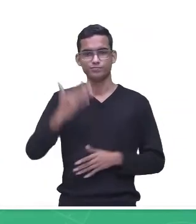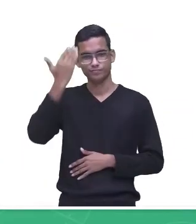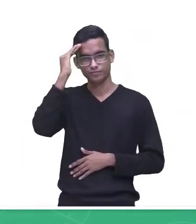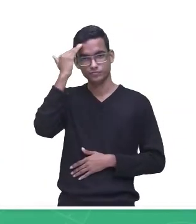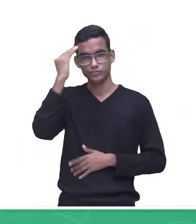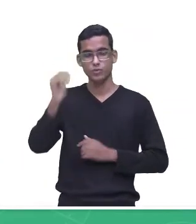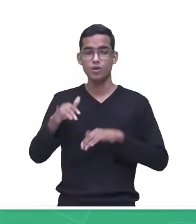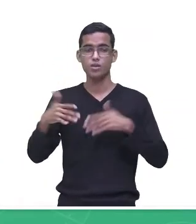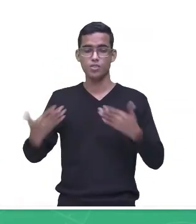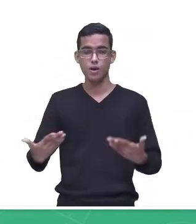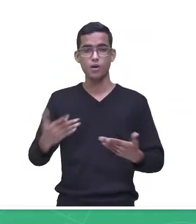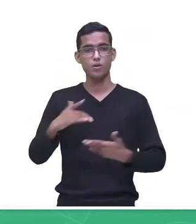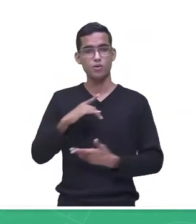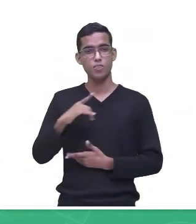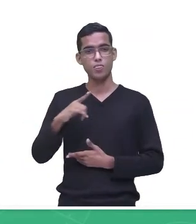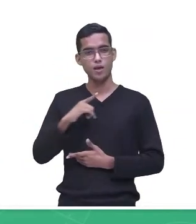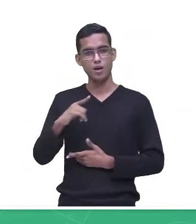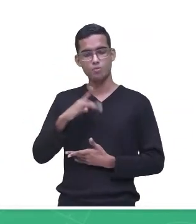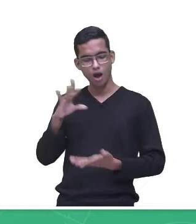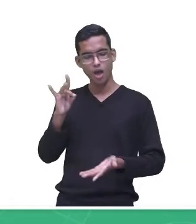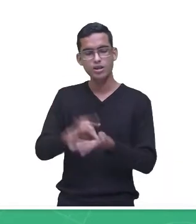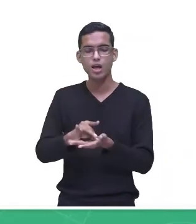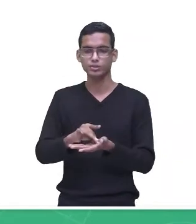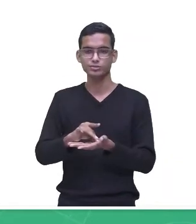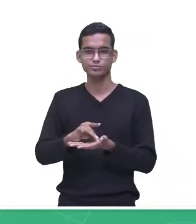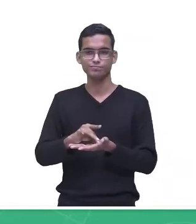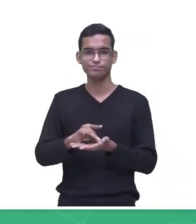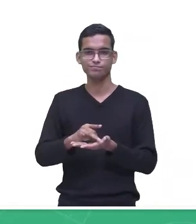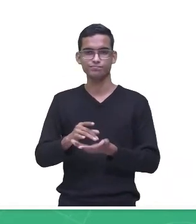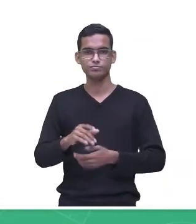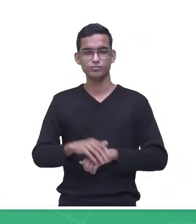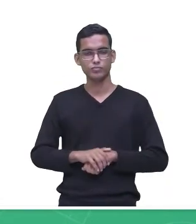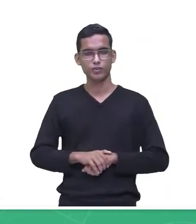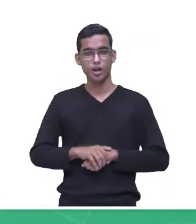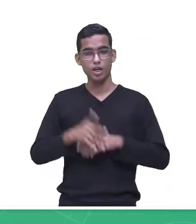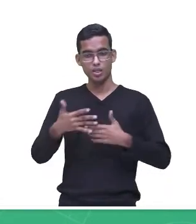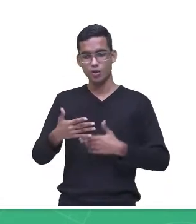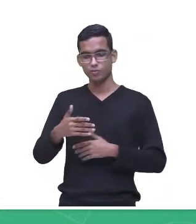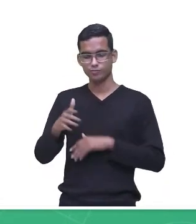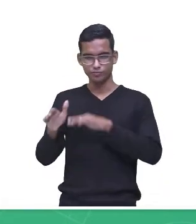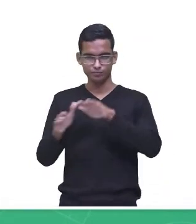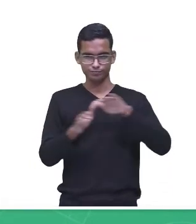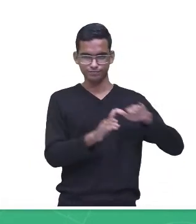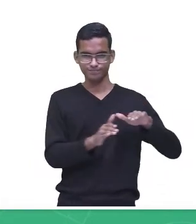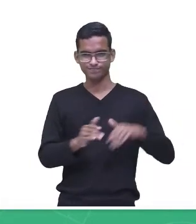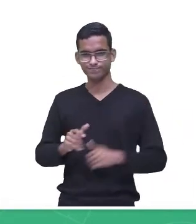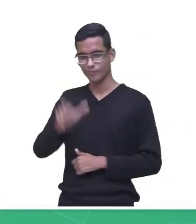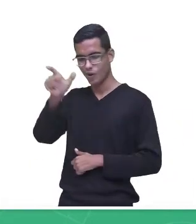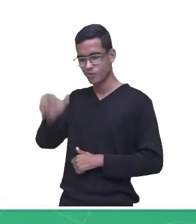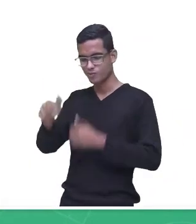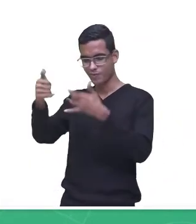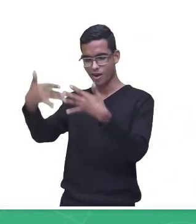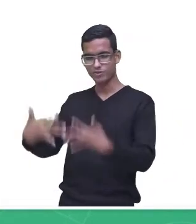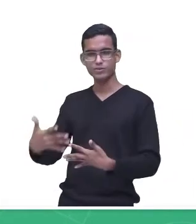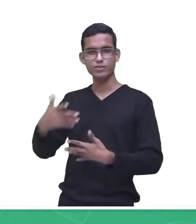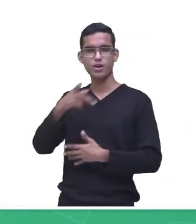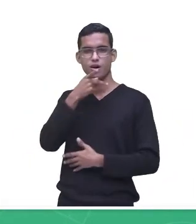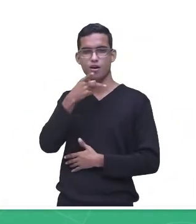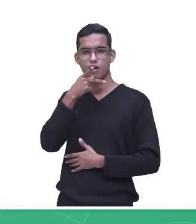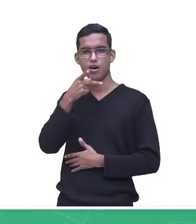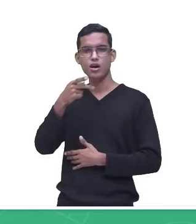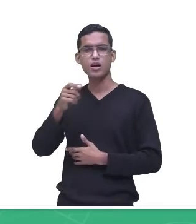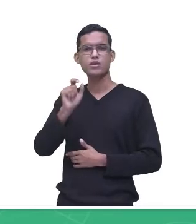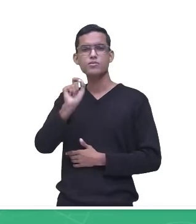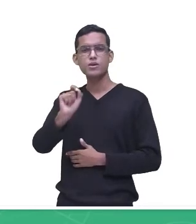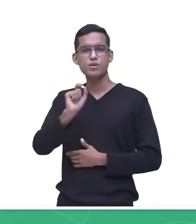realidade absoluta nesse ser. Olha o que o Platão fez. Tanto Parmênides como Heráclito estão certos, né? Existe